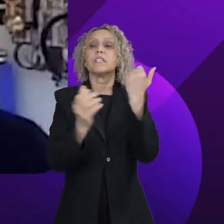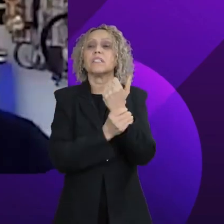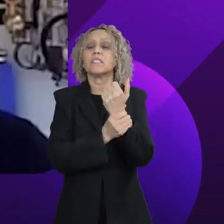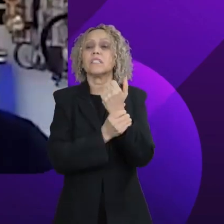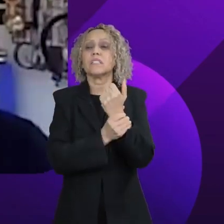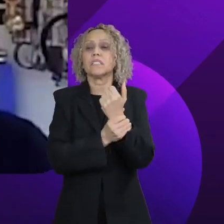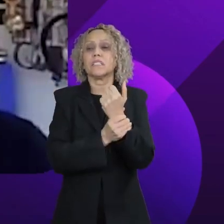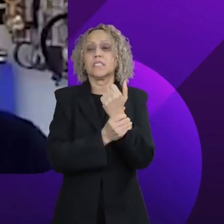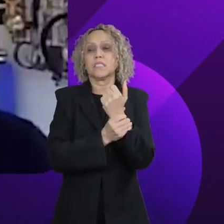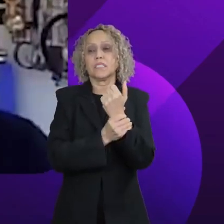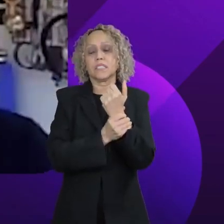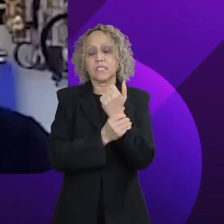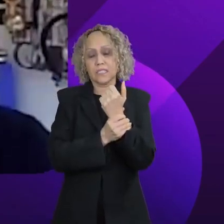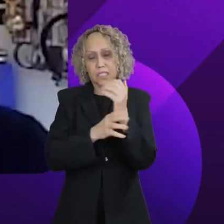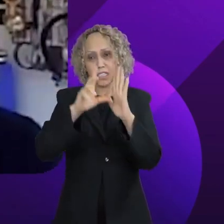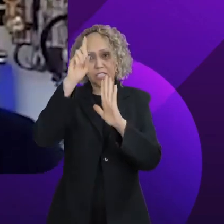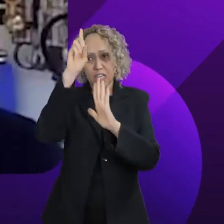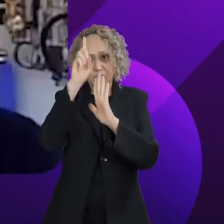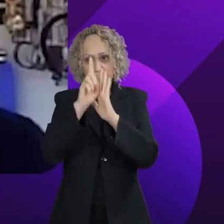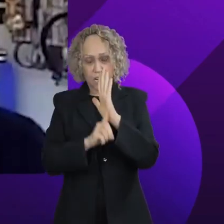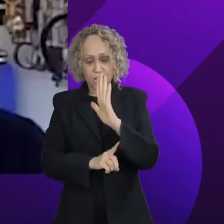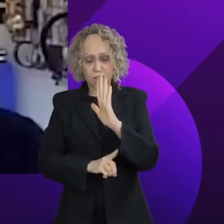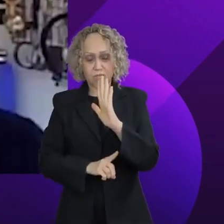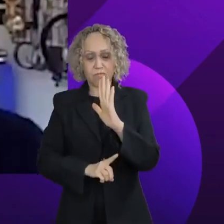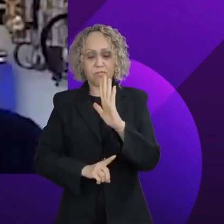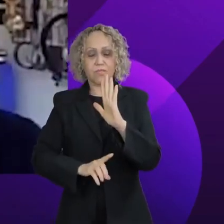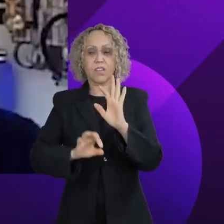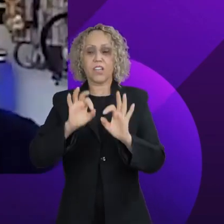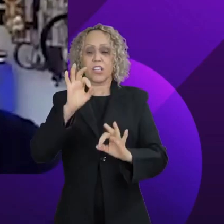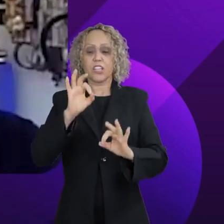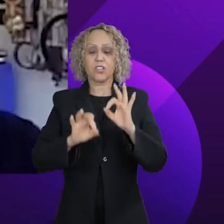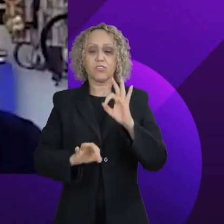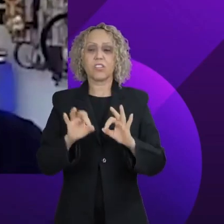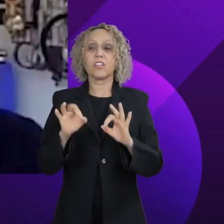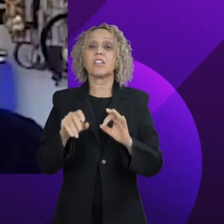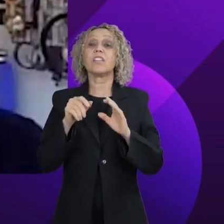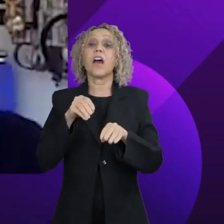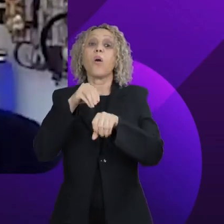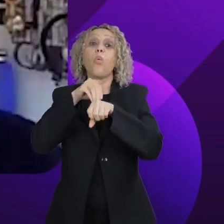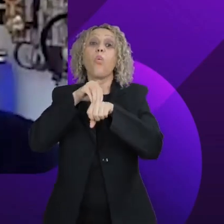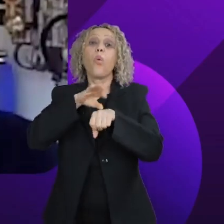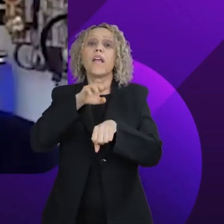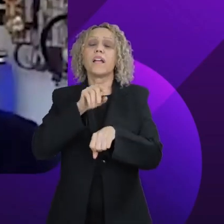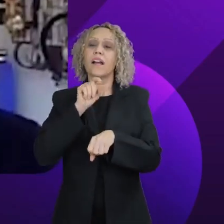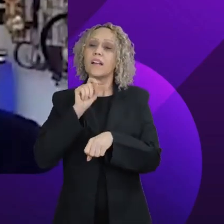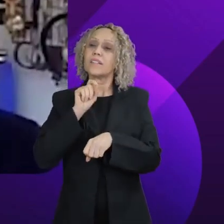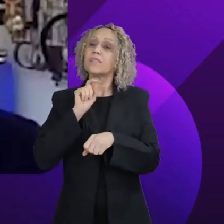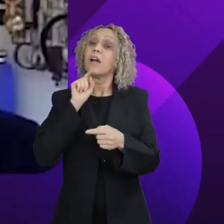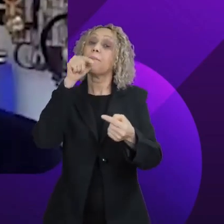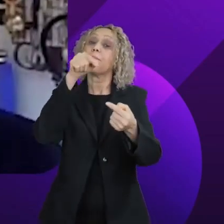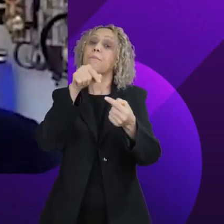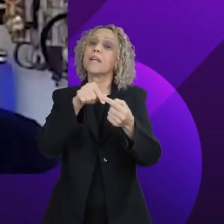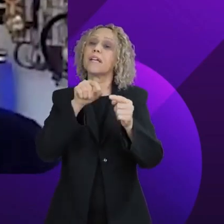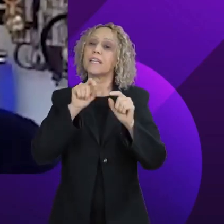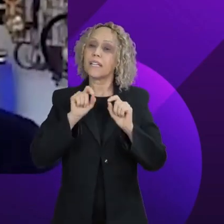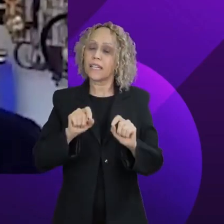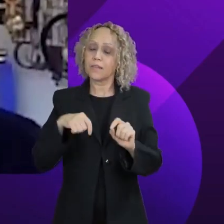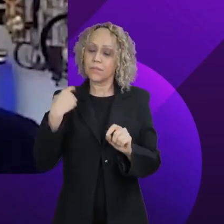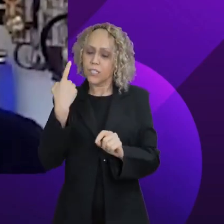e justiça. O recado, então, é para que a gente